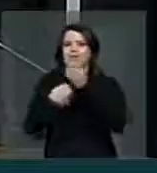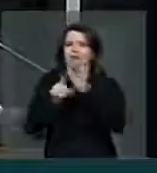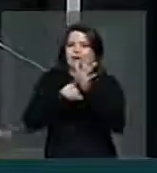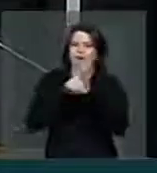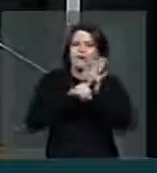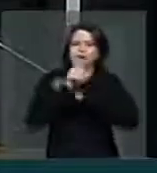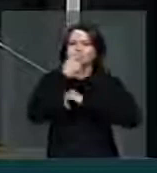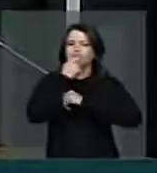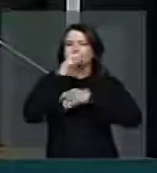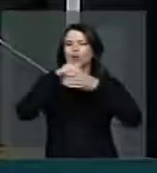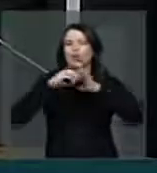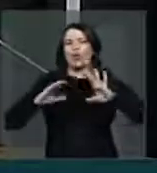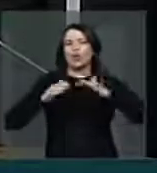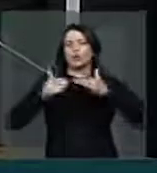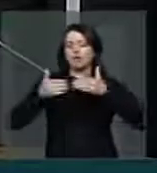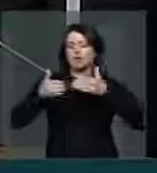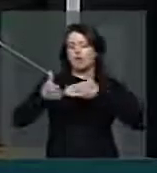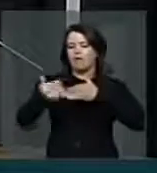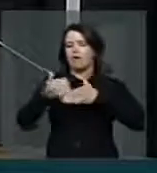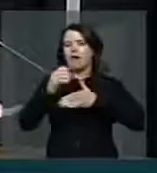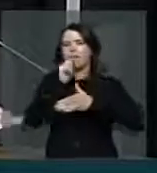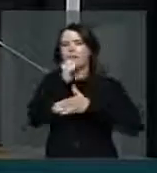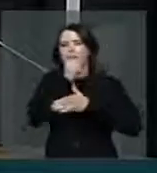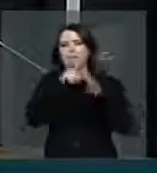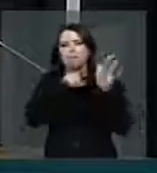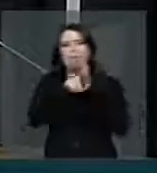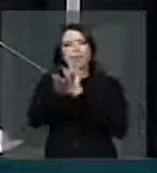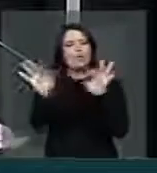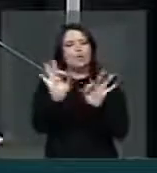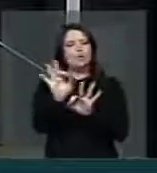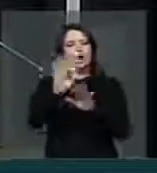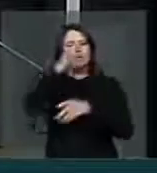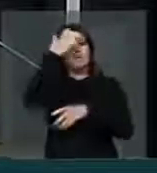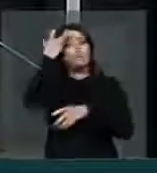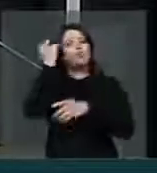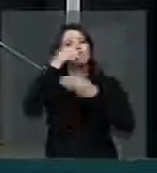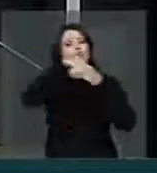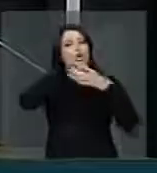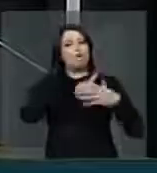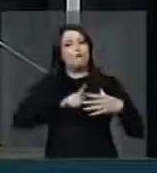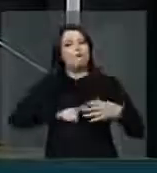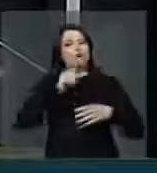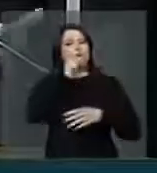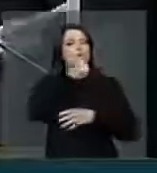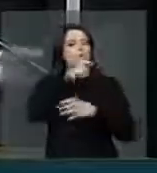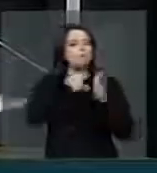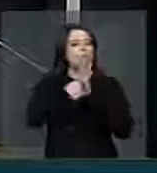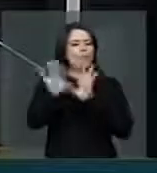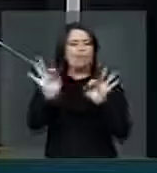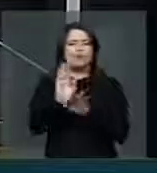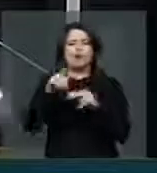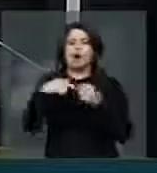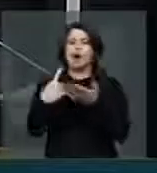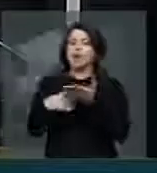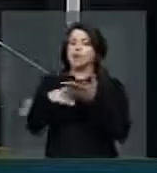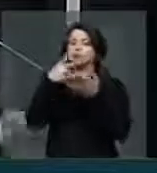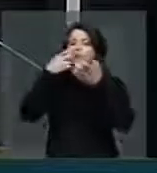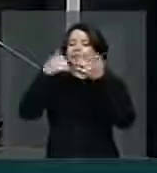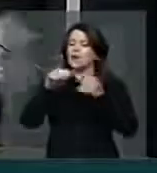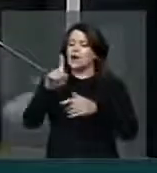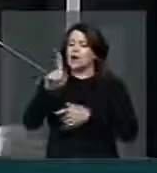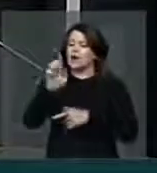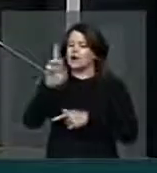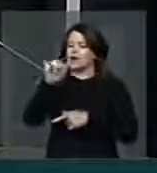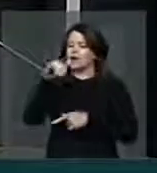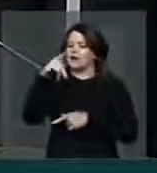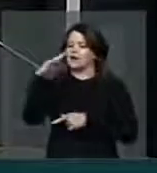analisados nessa comissão transfronteiriça. O povo do Amapá não foi consultado, as autoridades do Amapá não foram consultadas. É um acordo que trata sobre garimpos lá